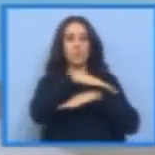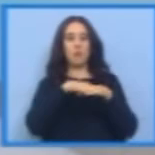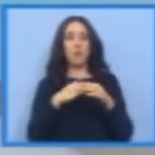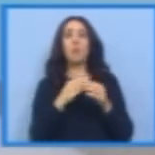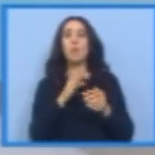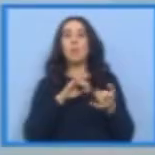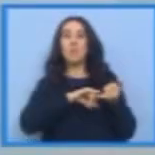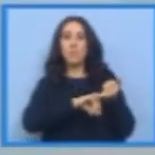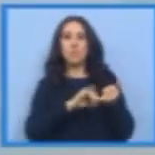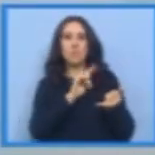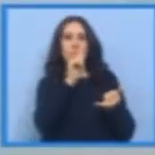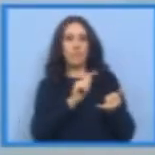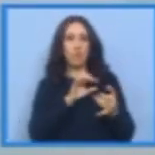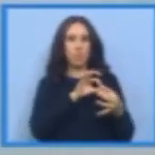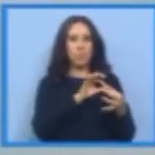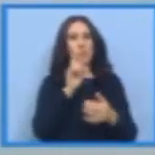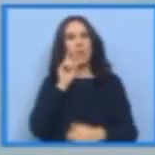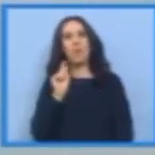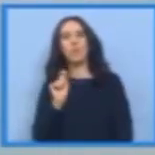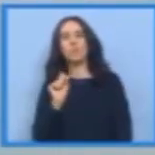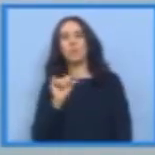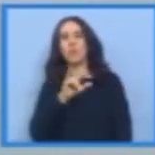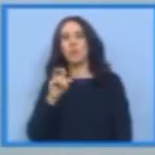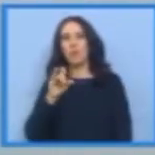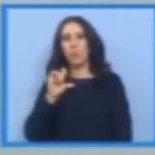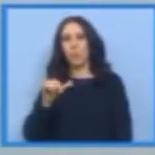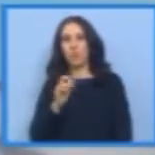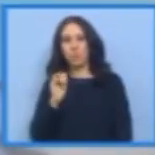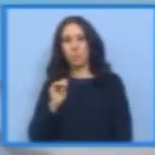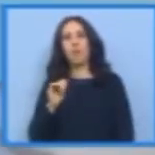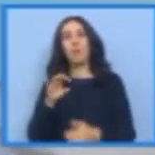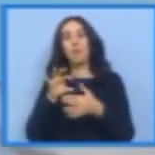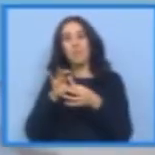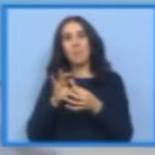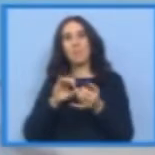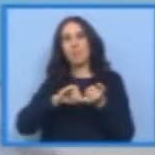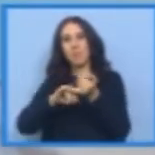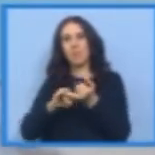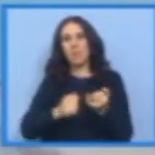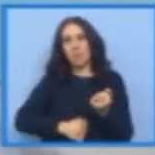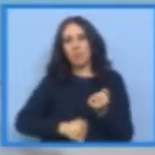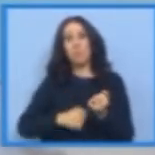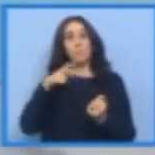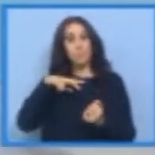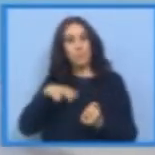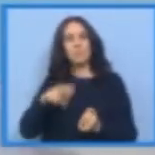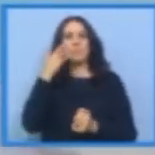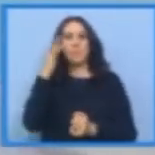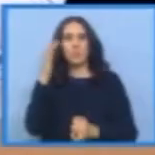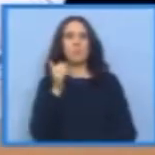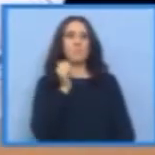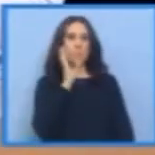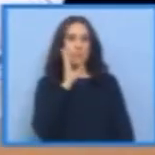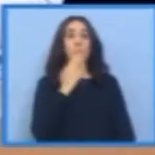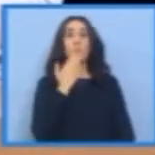e Eugénia Quaresma, diretora da Obra Católica Portuguesa de Migrações. Muito boa tarde e obrigado por estarem neste programa,